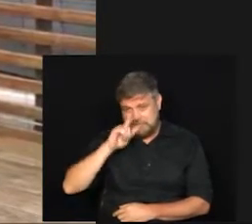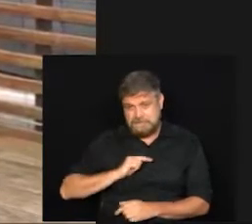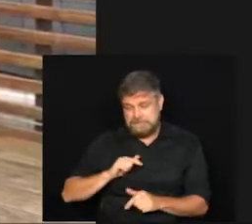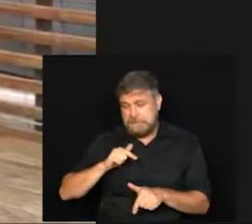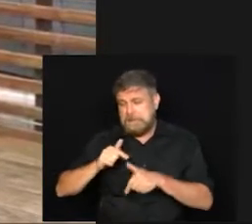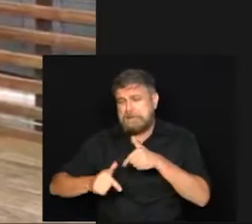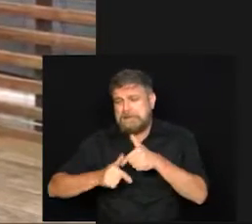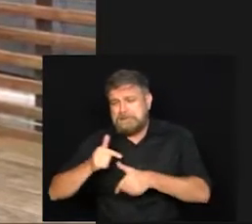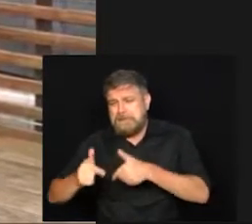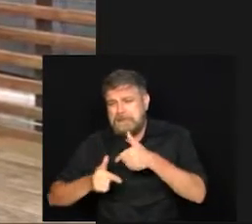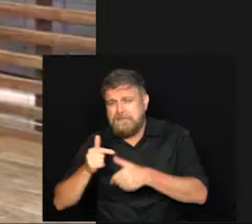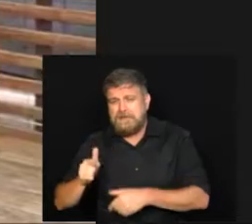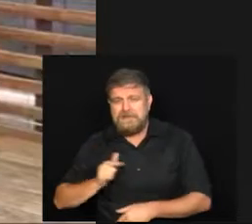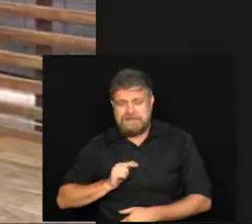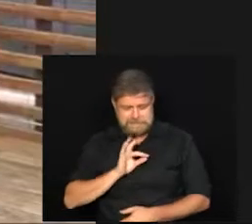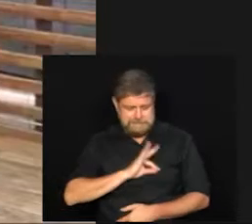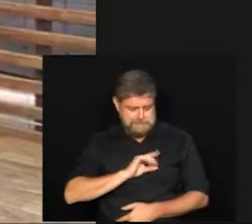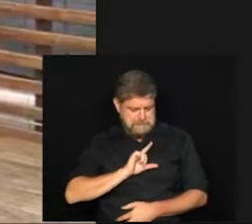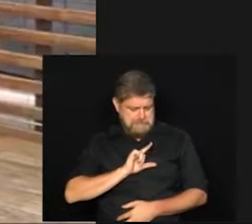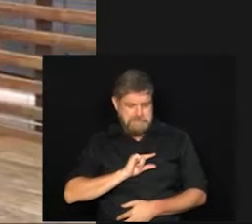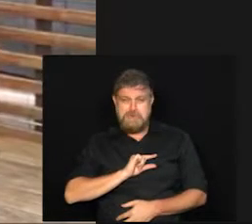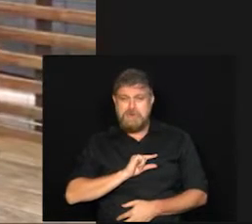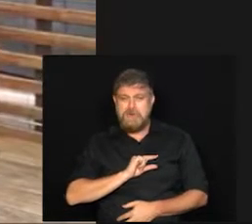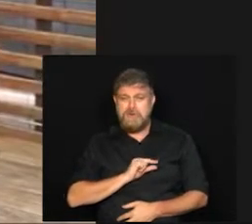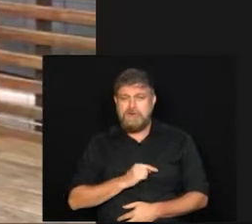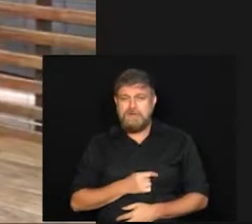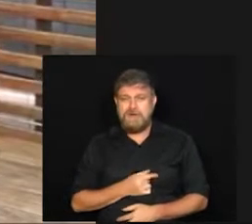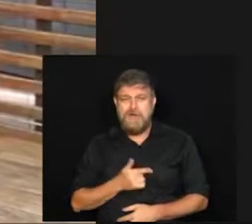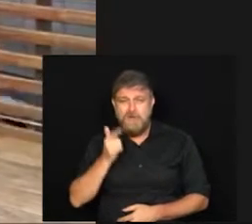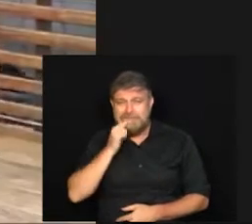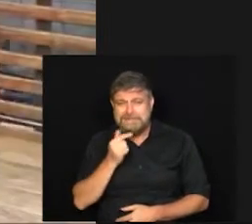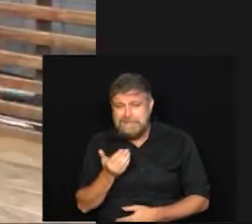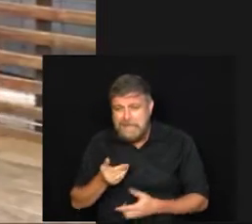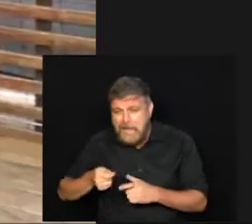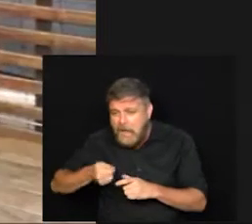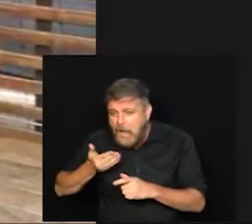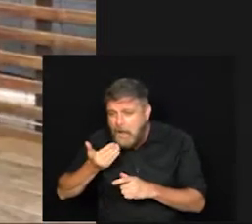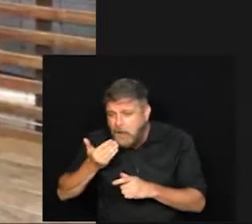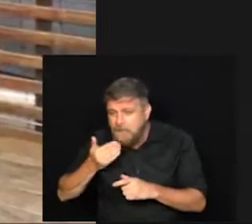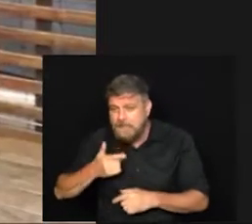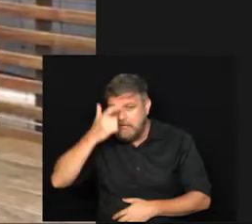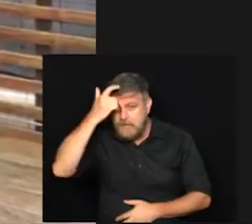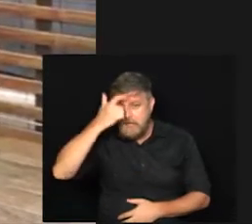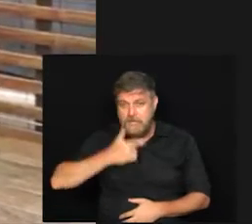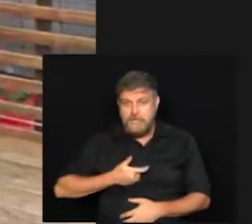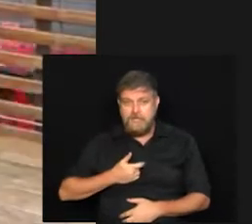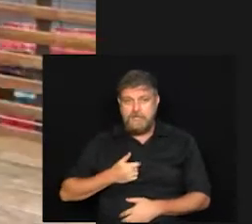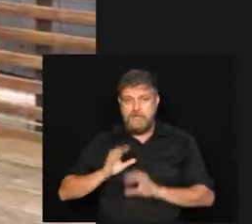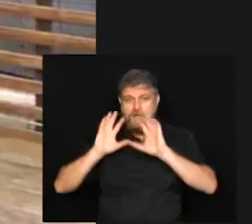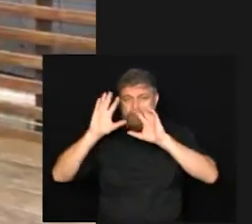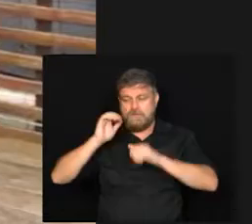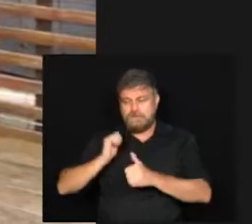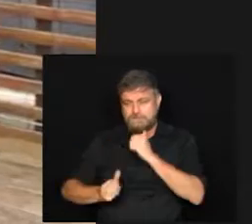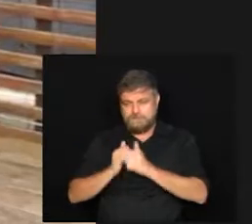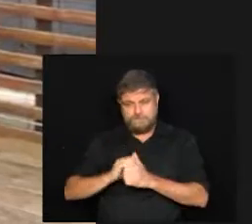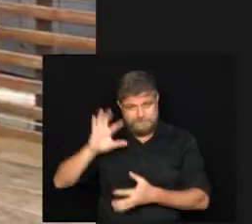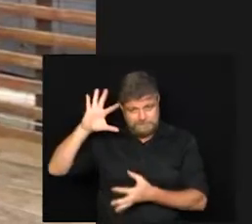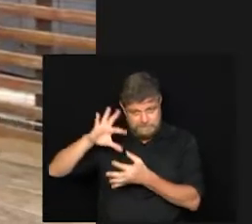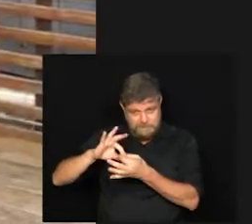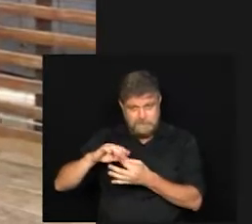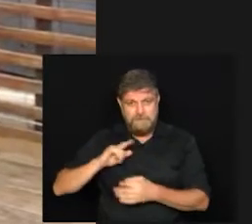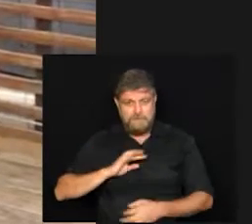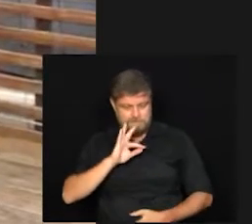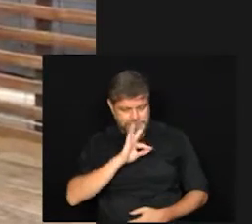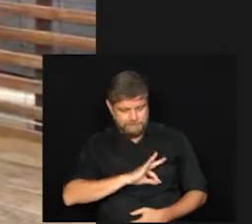trabalho, elas ganham aquele pouquinho ali para poder comer. Eu hoje, graças a Deus, eu vivo do futevôlei, a gente tem remuneração em